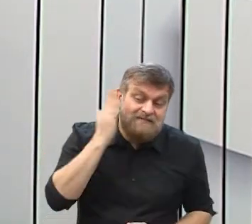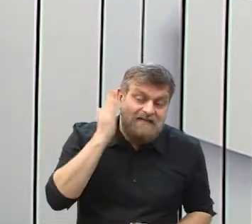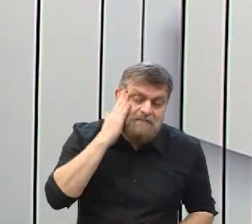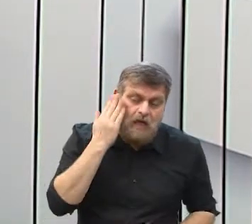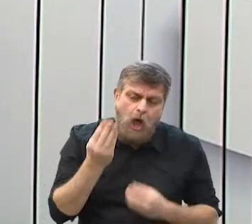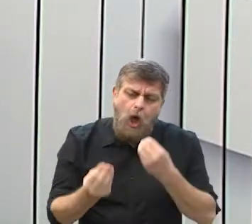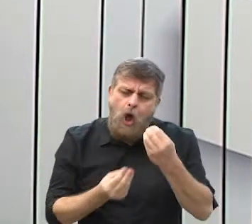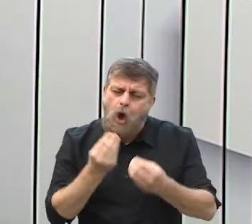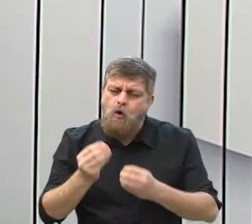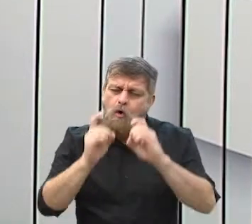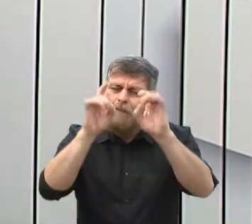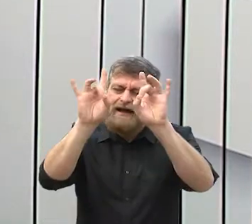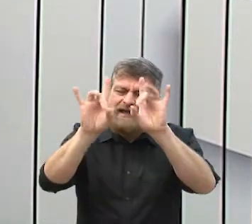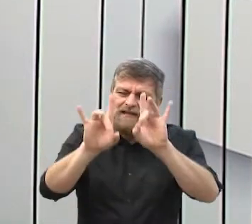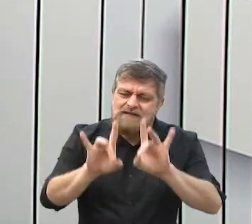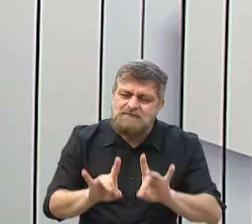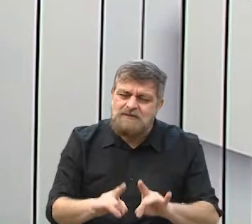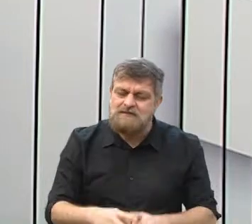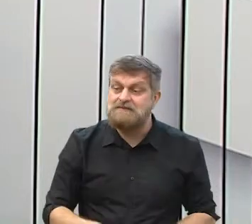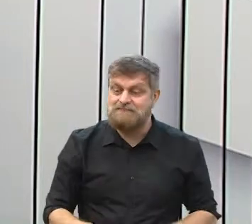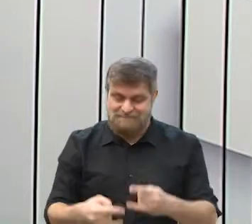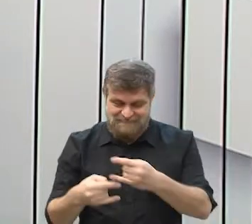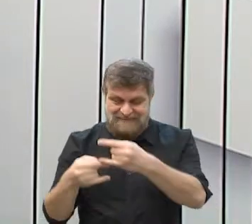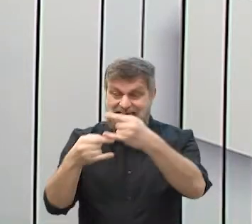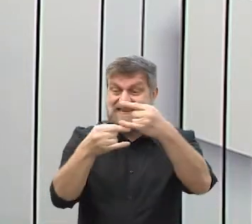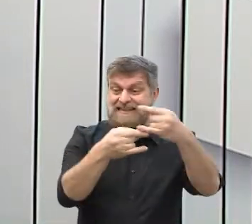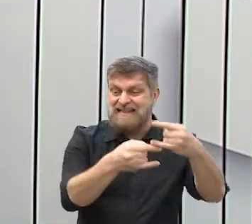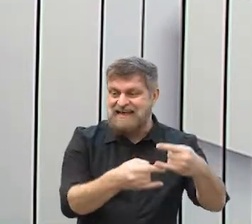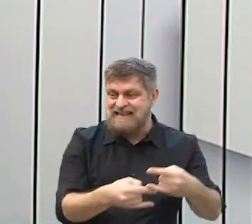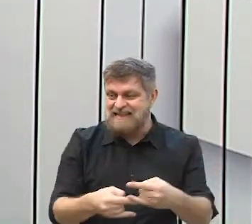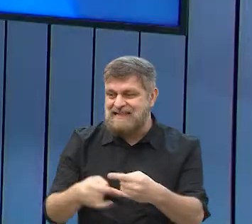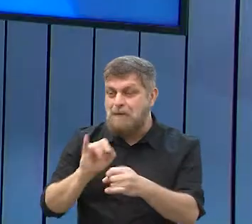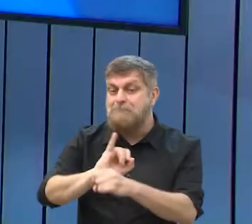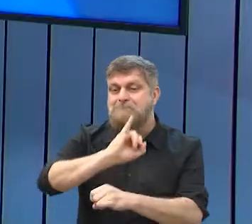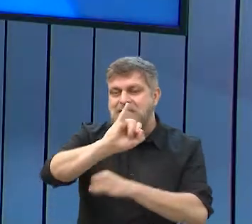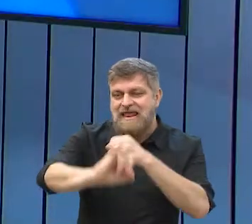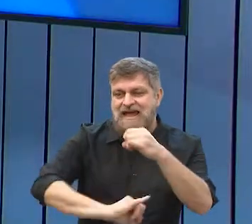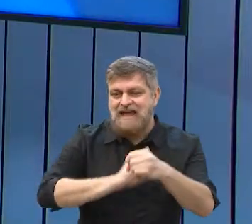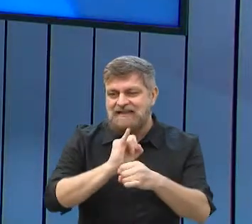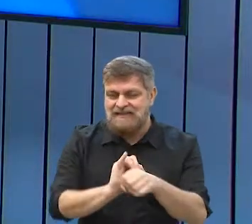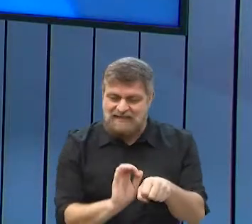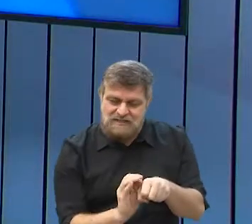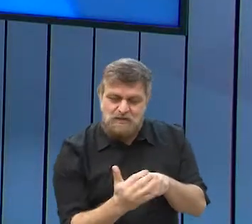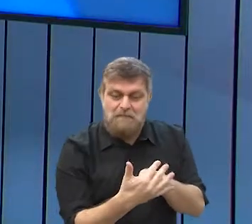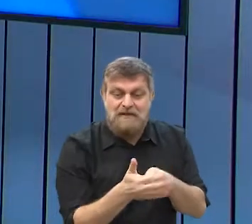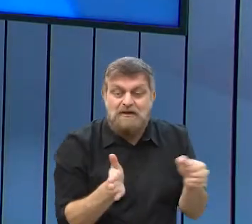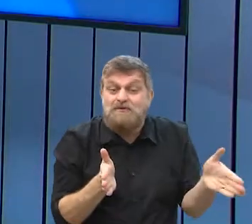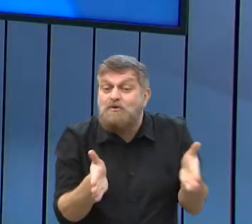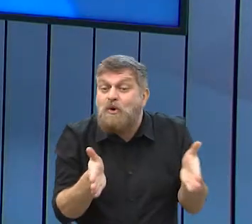participar das reuniões extraordinárias de forma remota, virtual, durante esta pandemia?